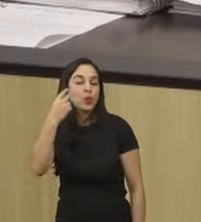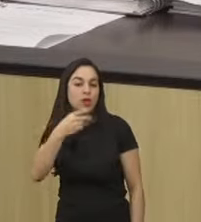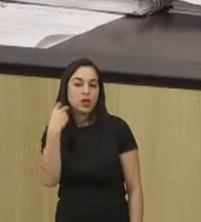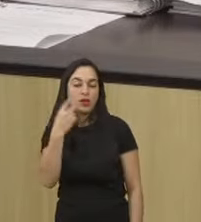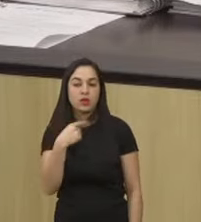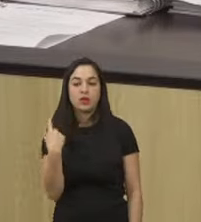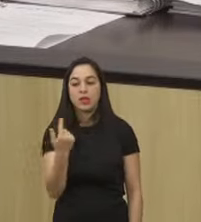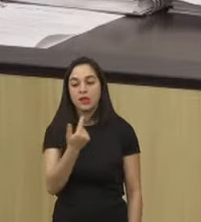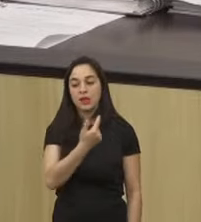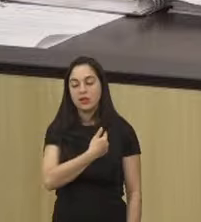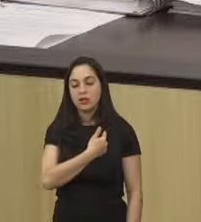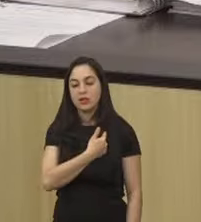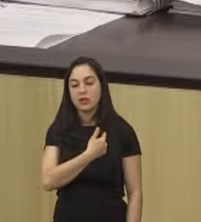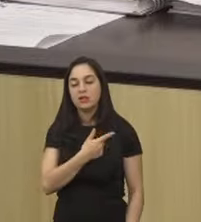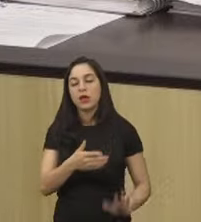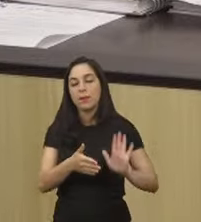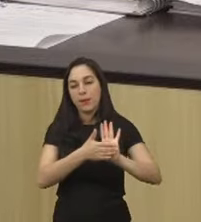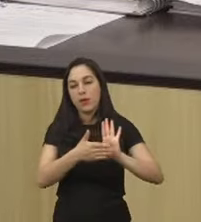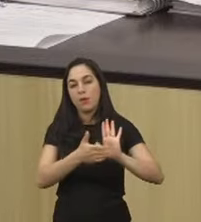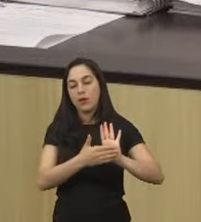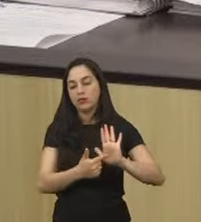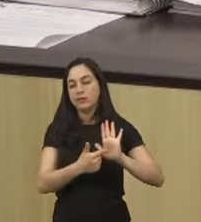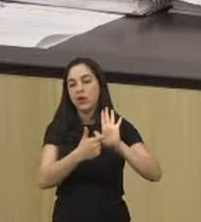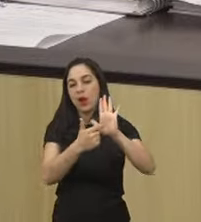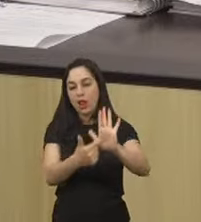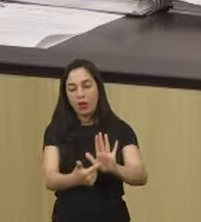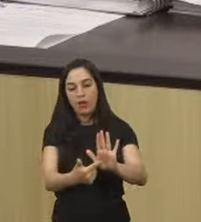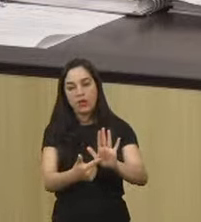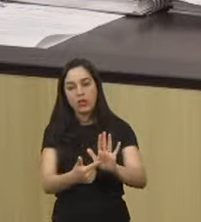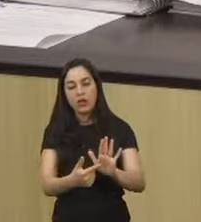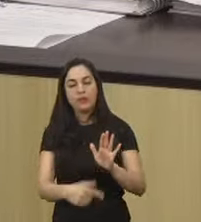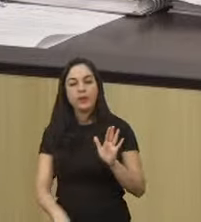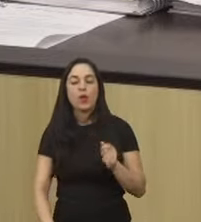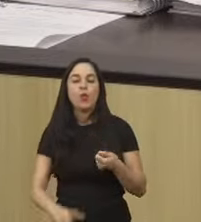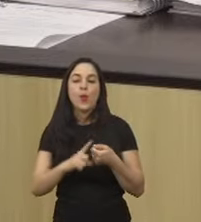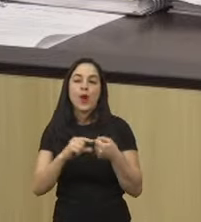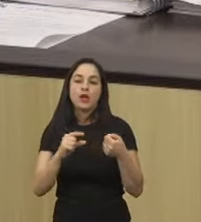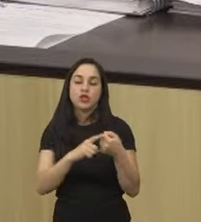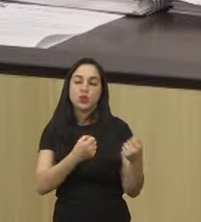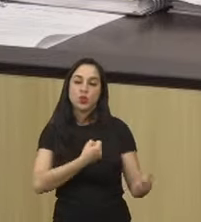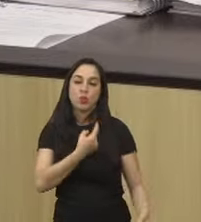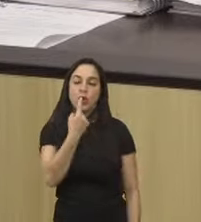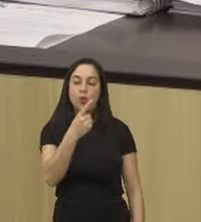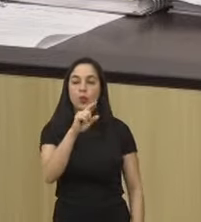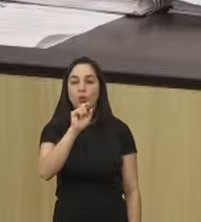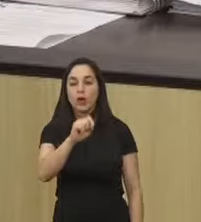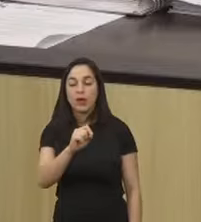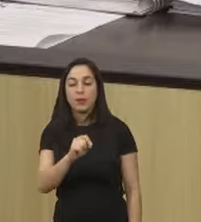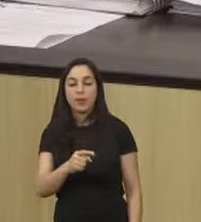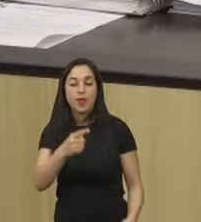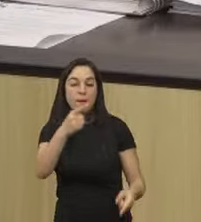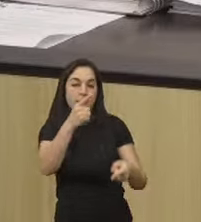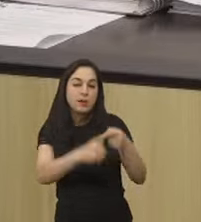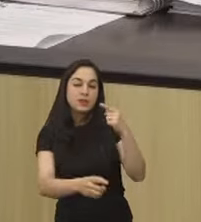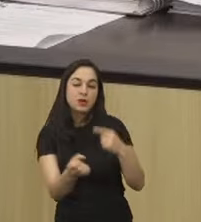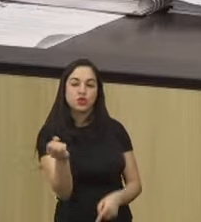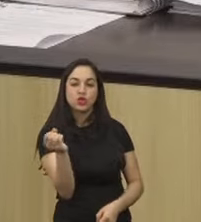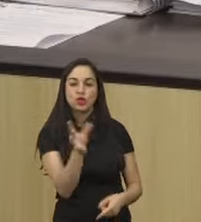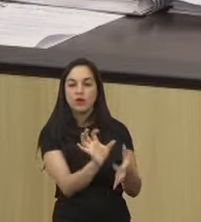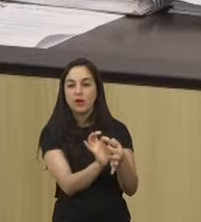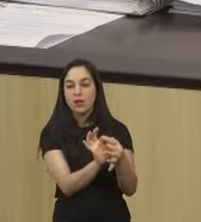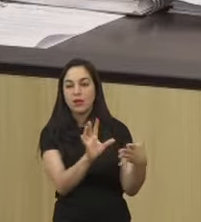nós fizemos a propositura. Então, no artigo 1, fica proibida a emissão de novas autorizações